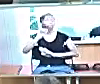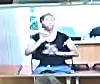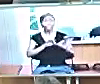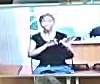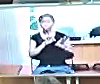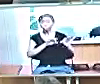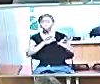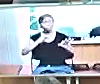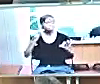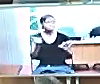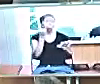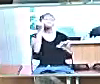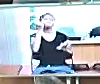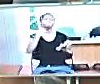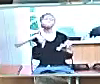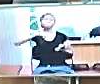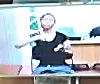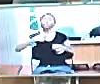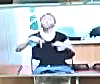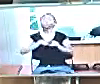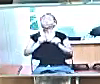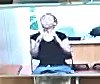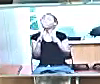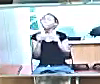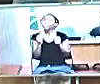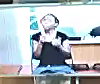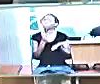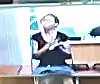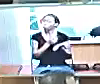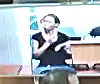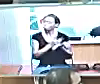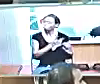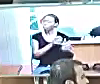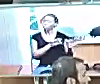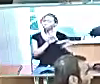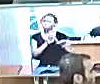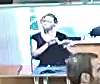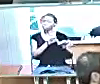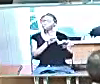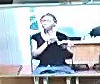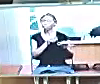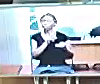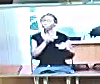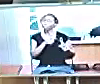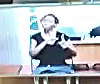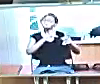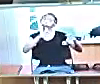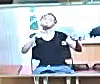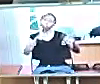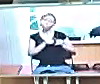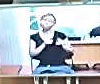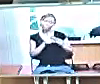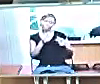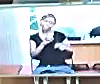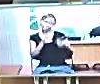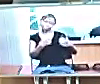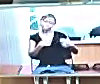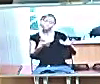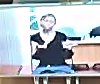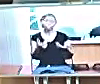importante estamos aqui para pedir também a manutenção de o programa é claro se necessário ampliar o projeto e extensão rural